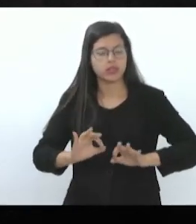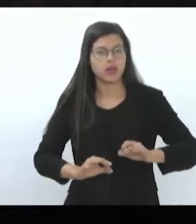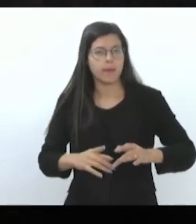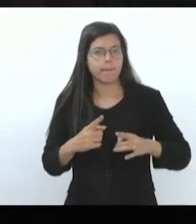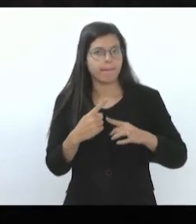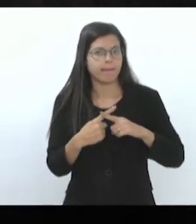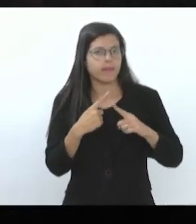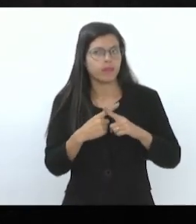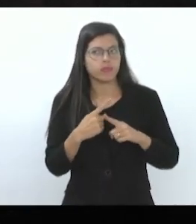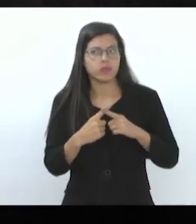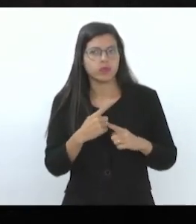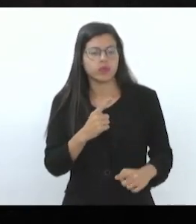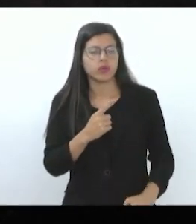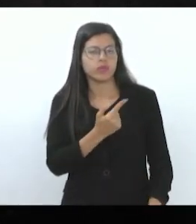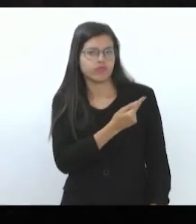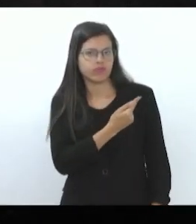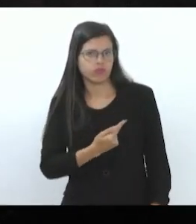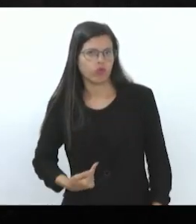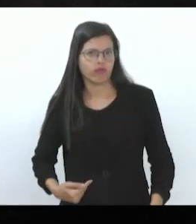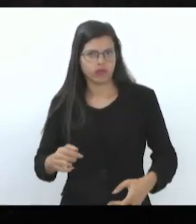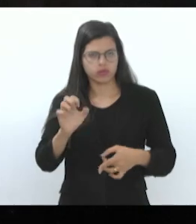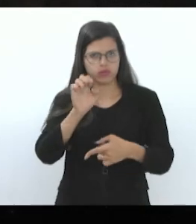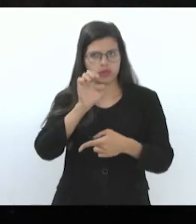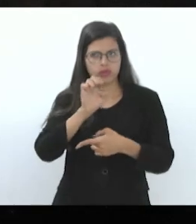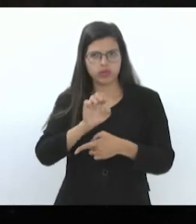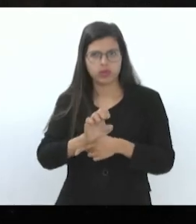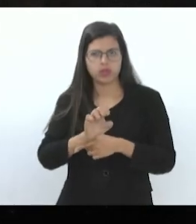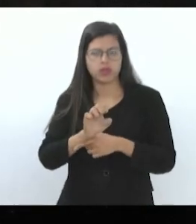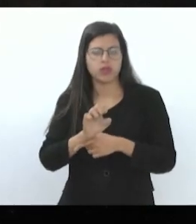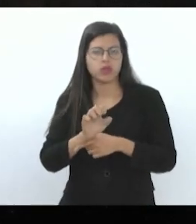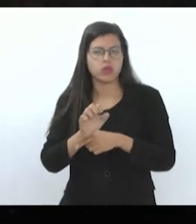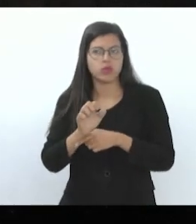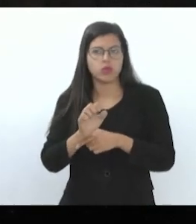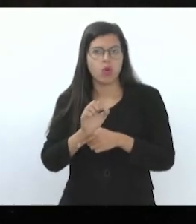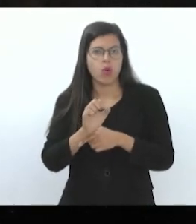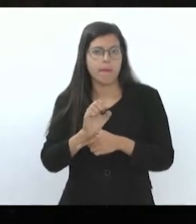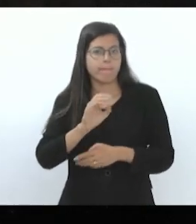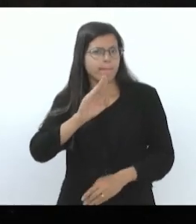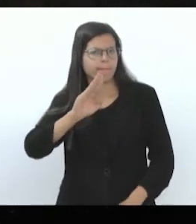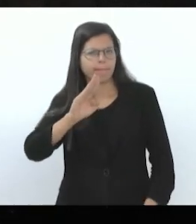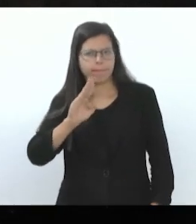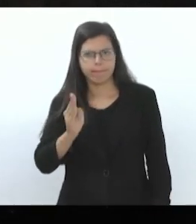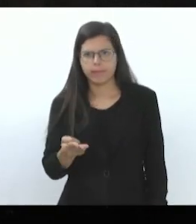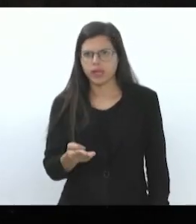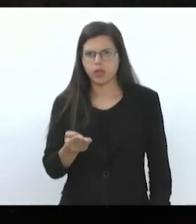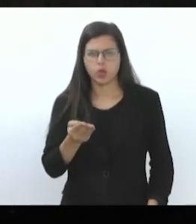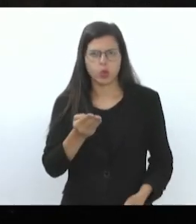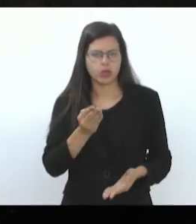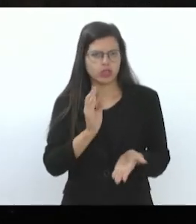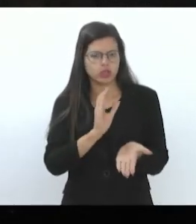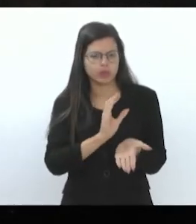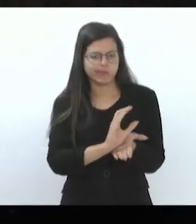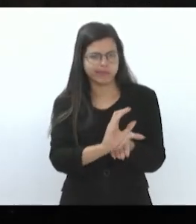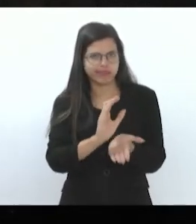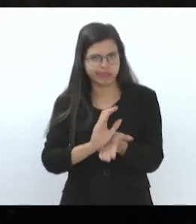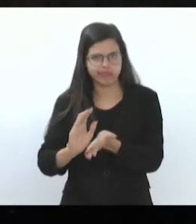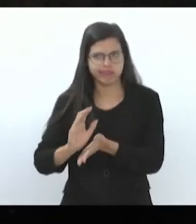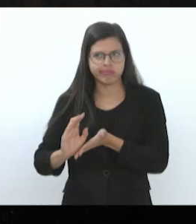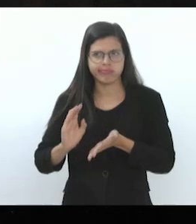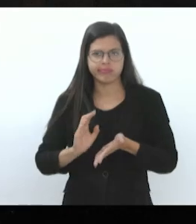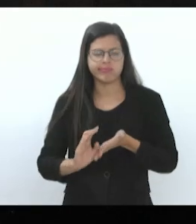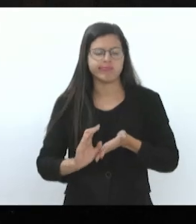porque o governo do Estado botou bilhões nos cofres públicos.